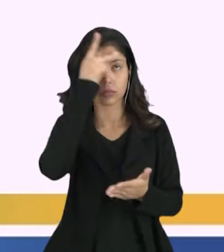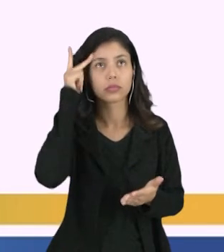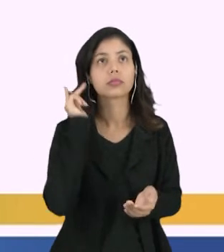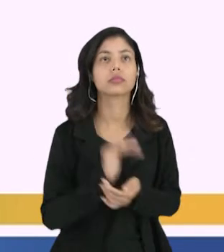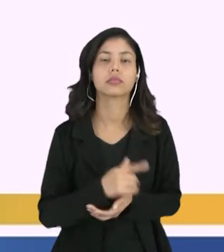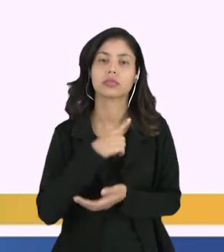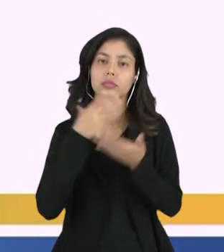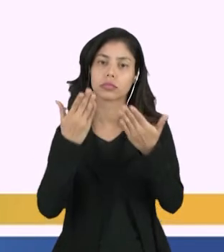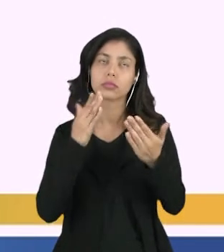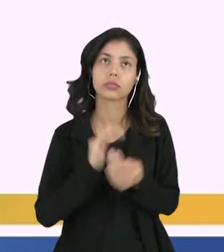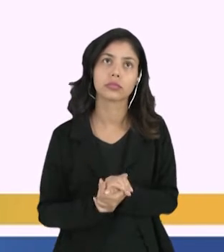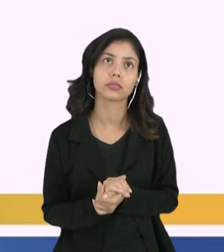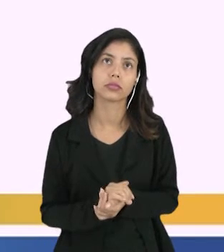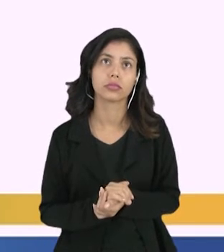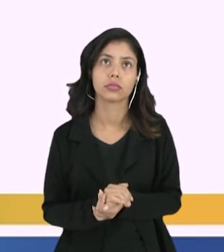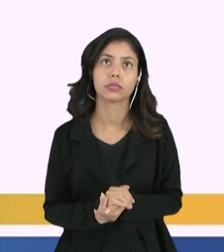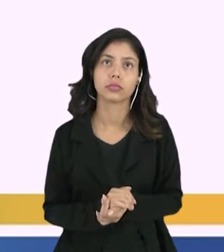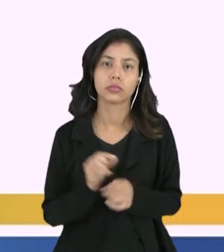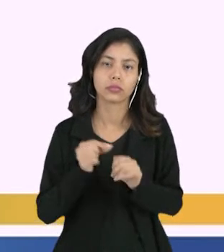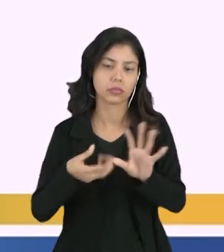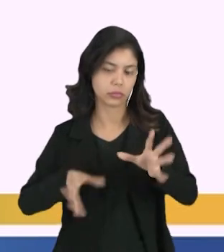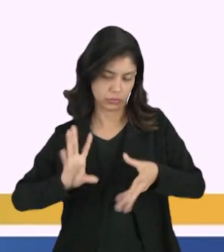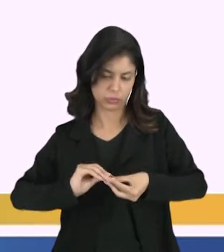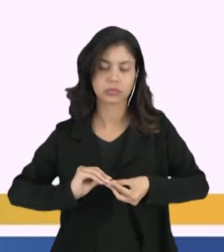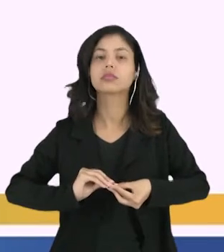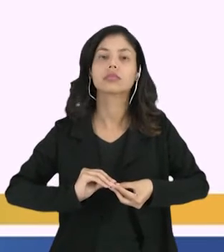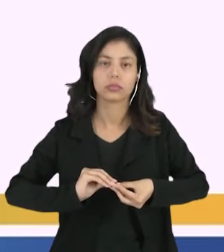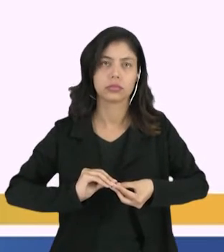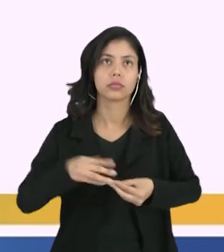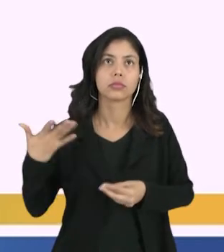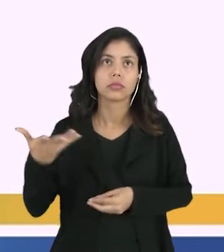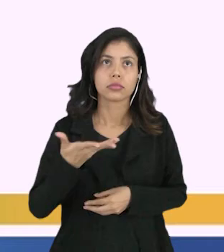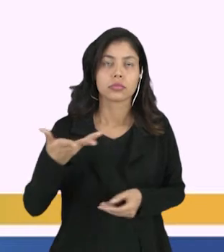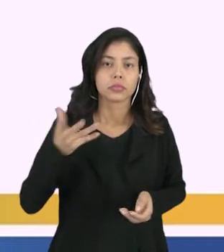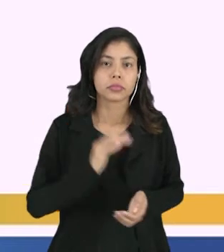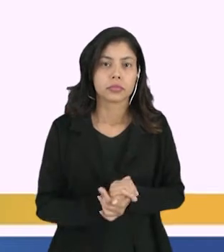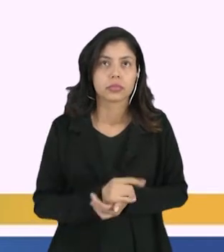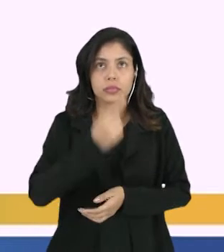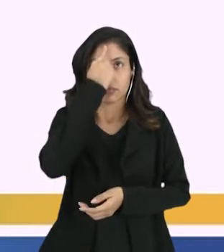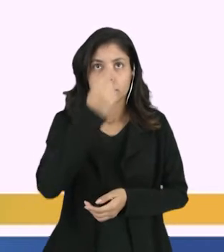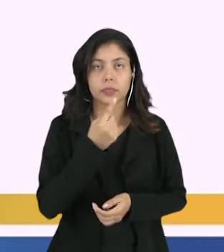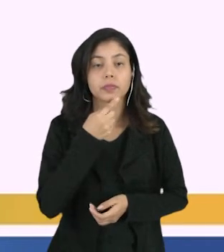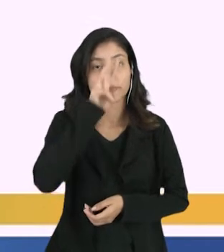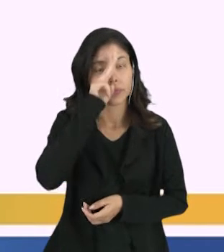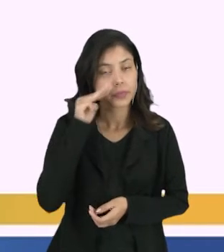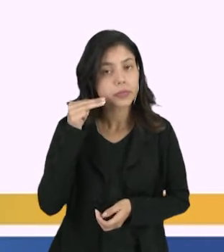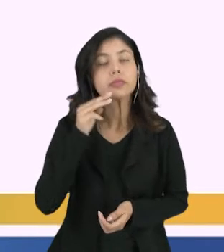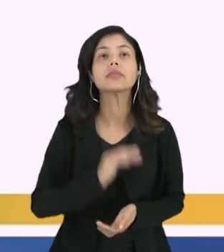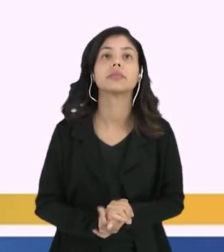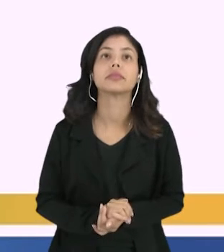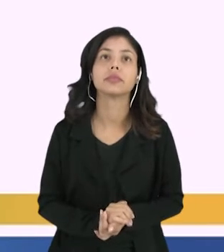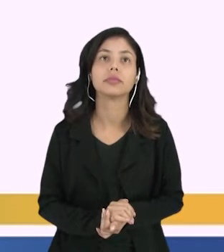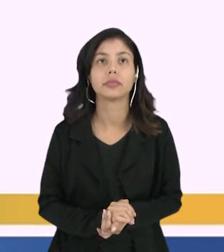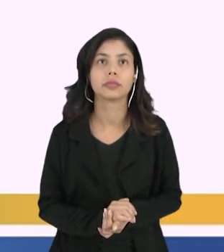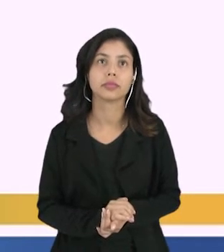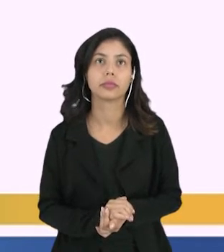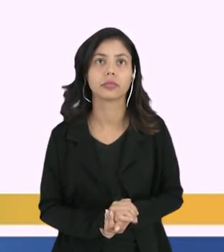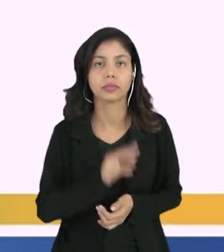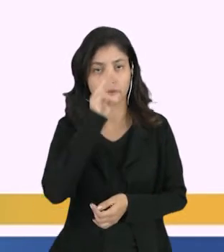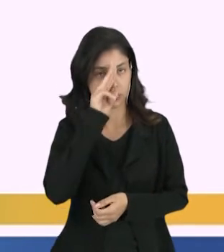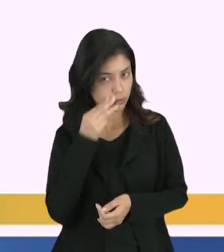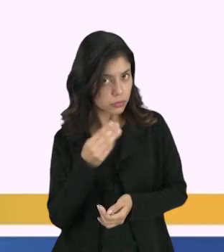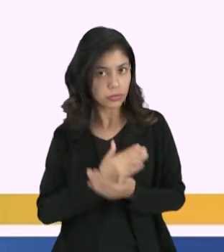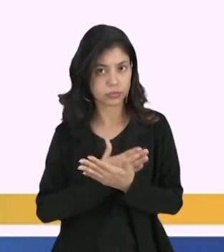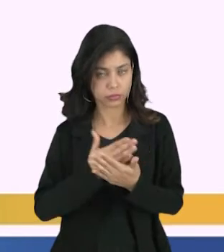nós temos aqui, né, para a gente fazer um resuminho básico, né, a figura de Karl Marx, como eu disse para vocês, né, Karl Marx